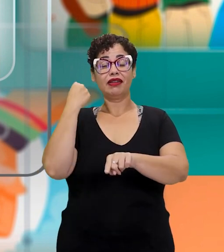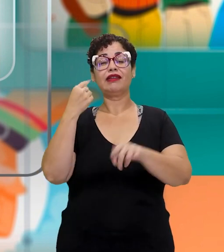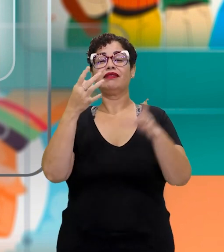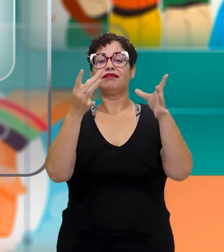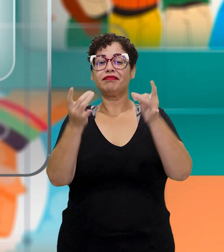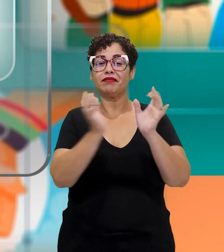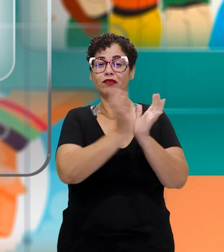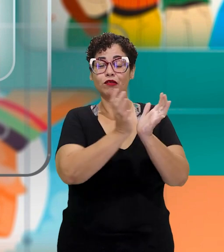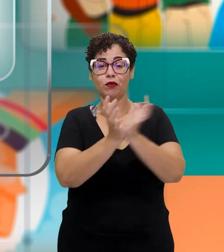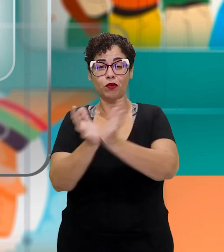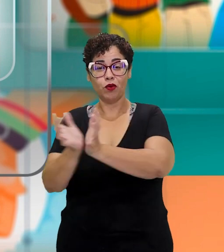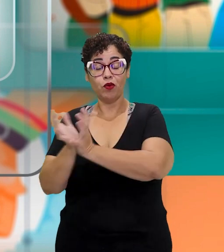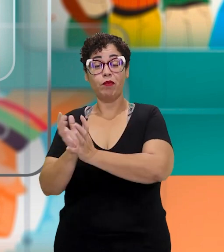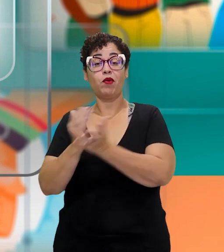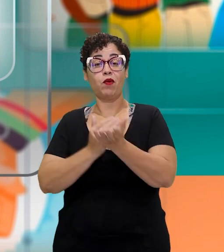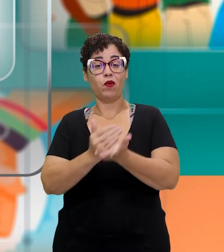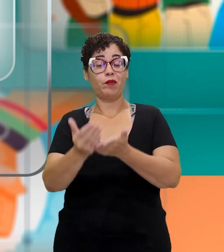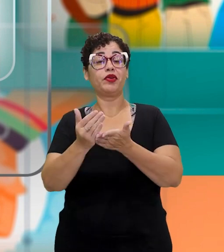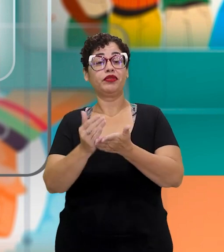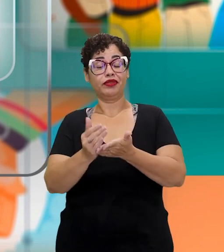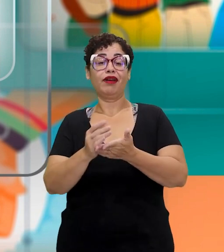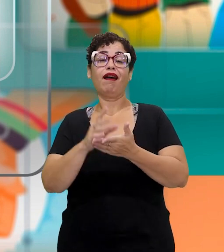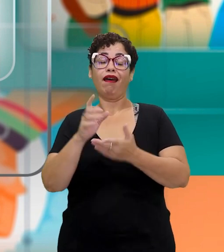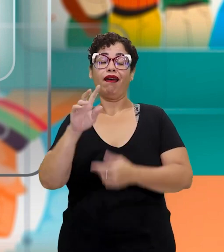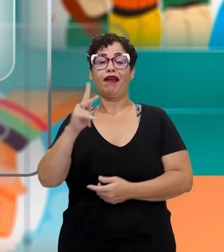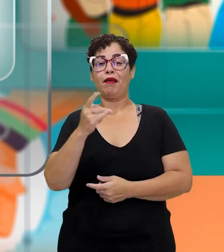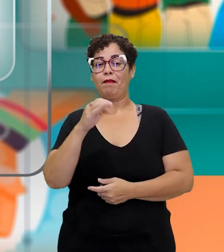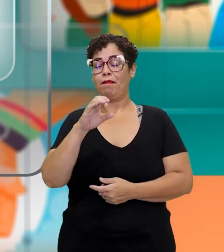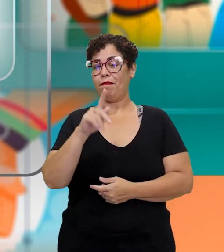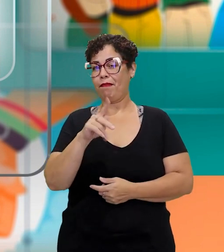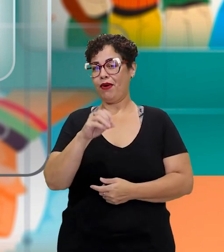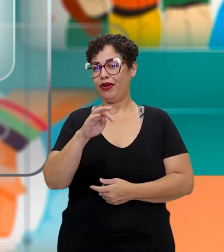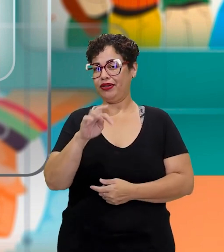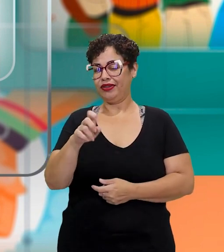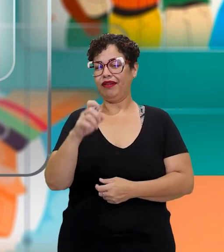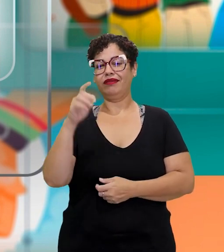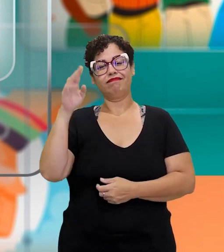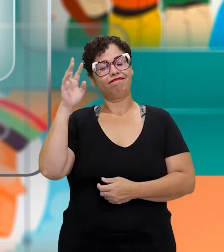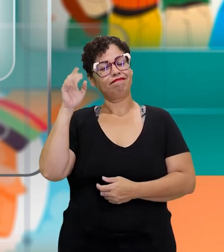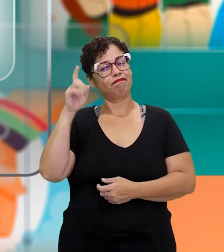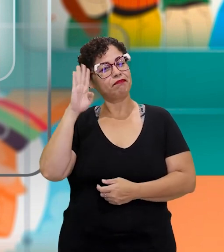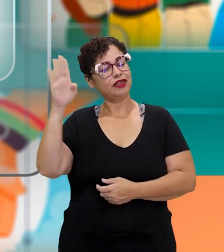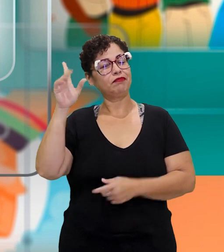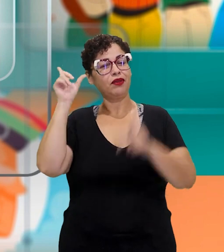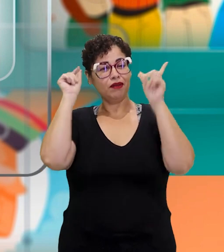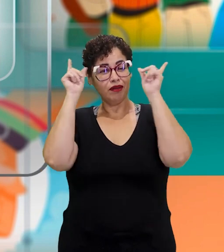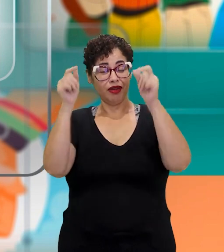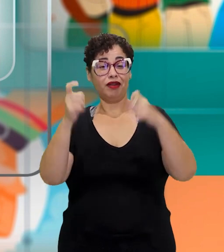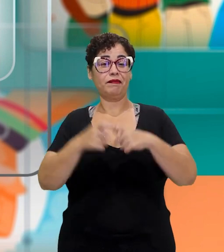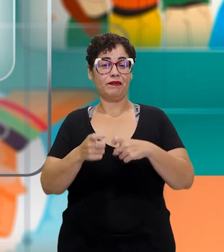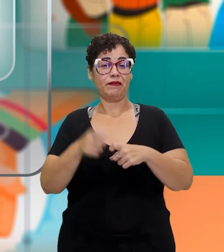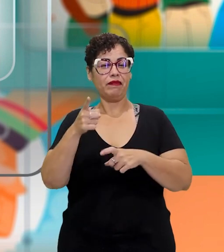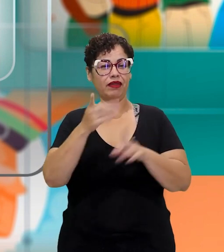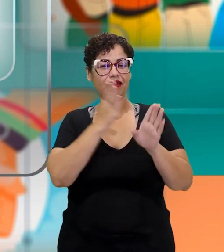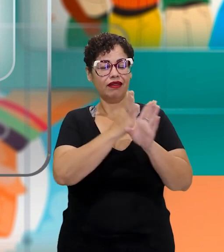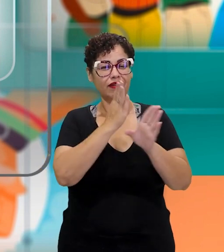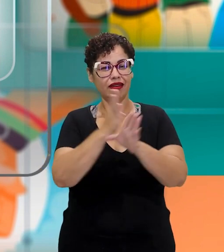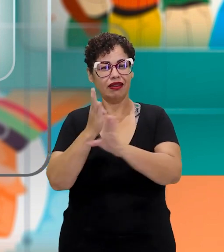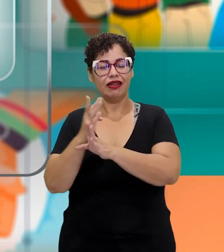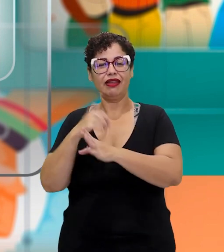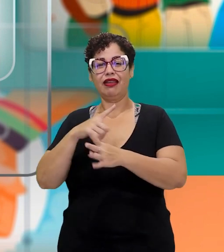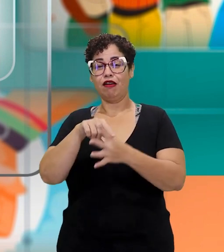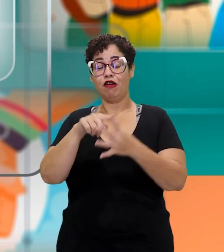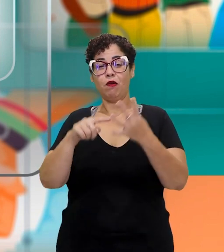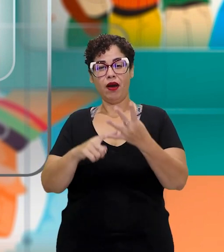foram categorizados originalmente por Hipócrates, o pai da medicina grega. Hipócrates